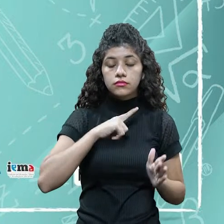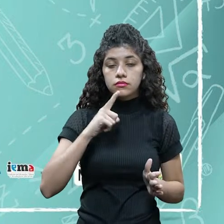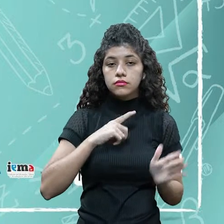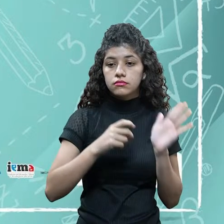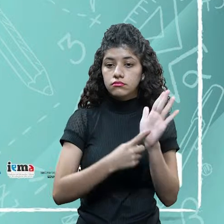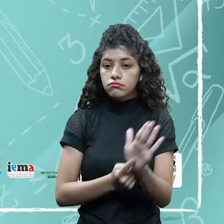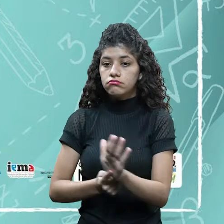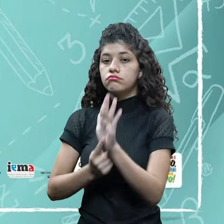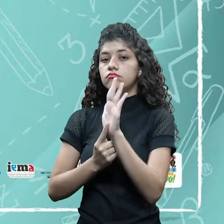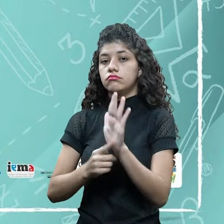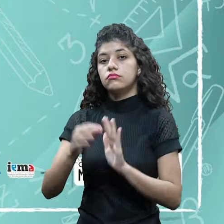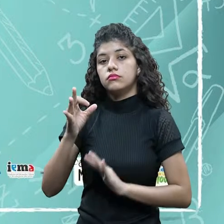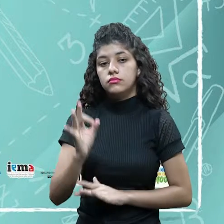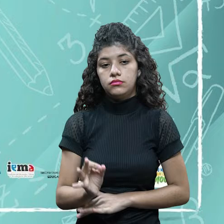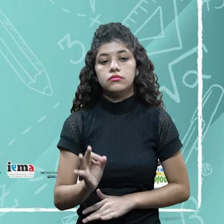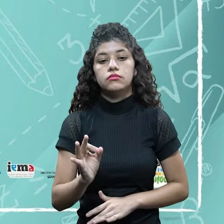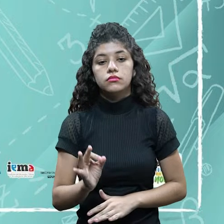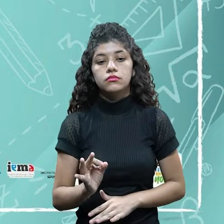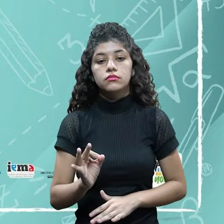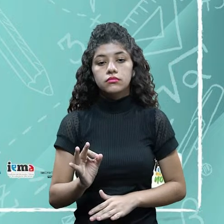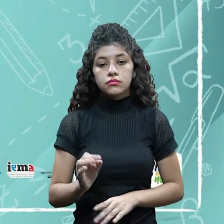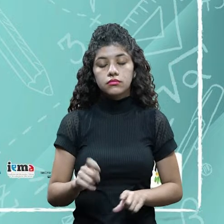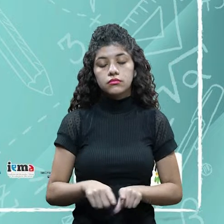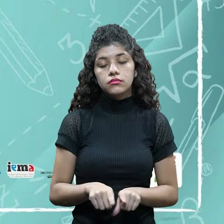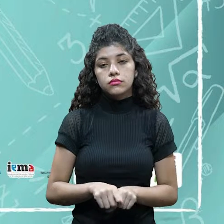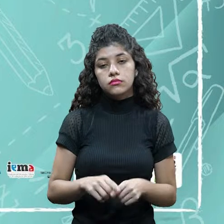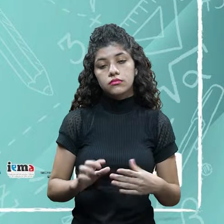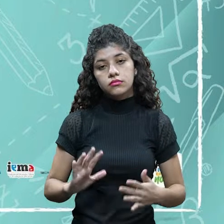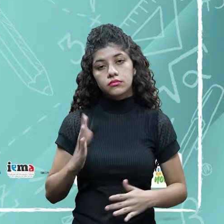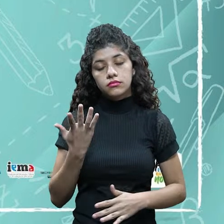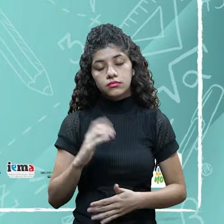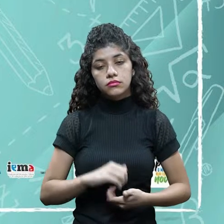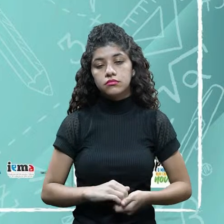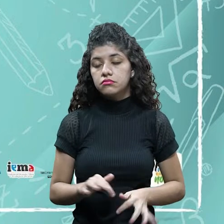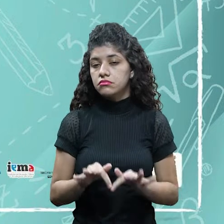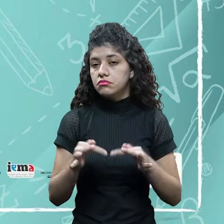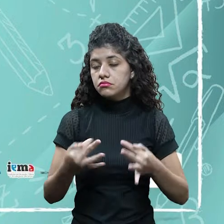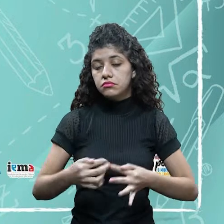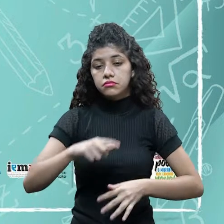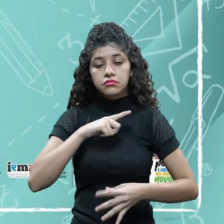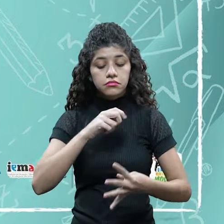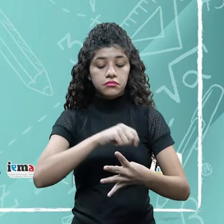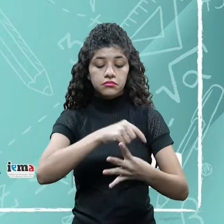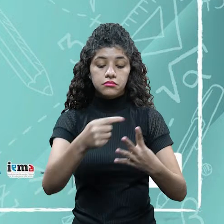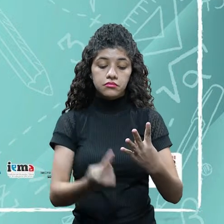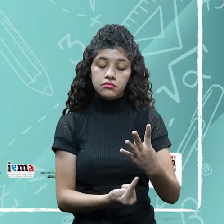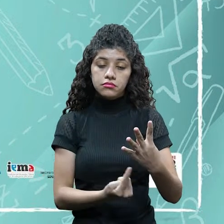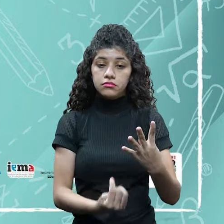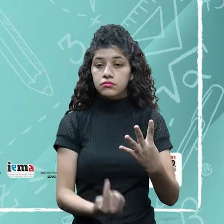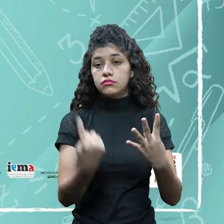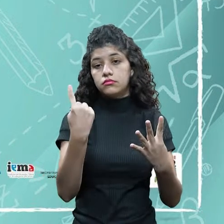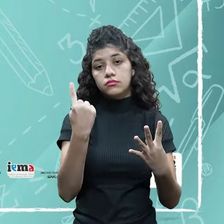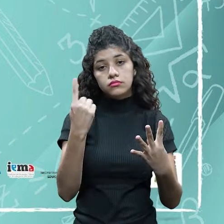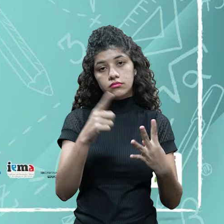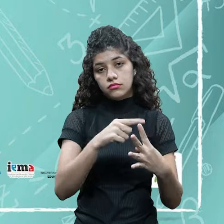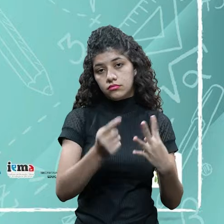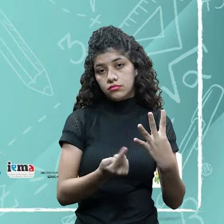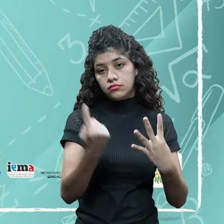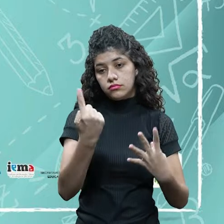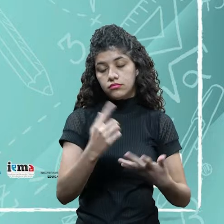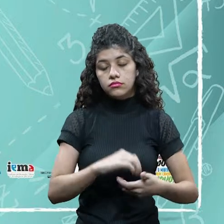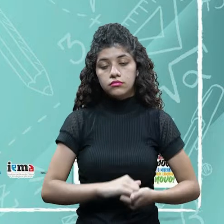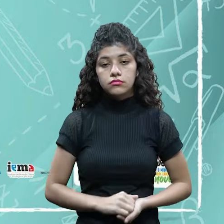resultados prováveis ou chance de um determinado resultado ocorrer. É muito simples, eu tenho 4, vou jogar em uma, é 1 para